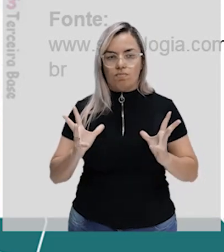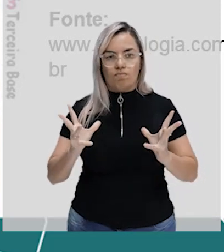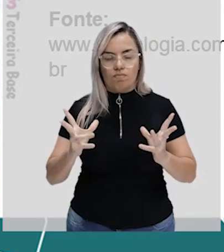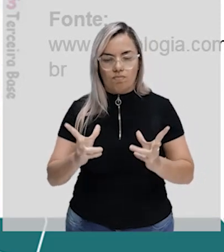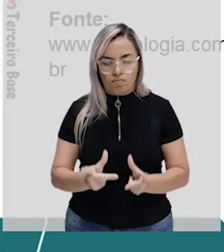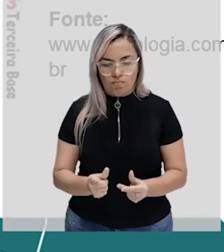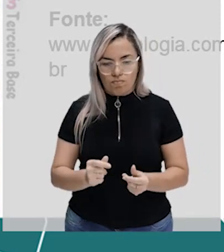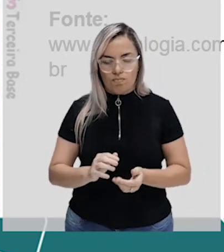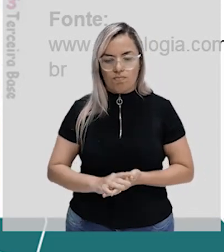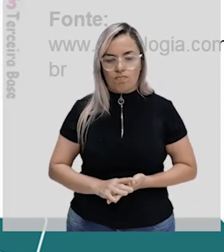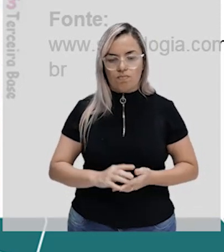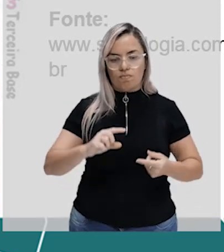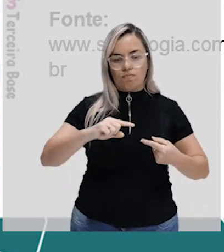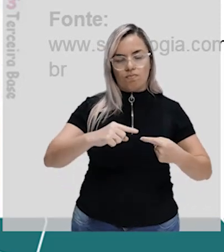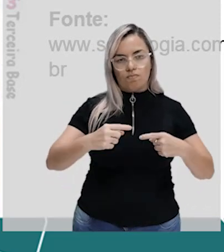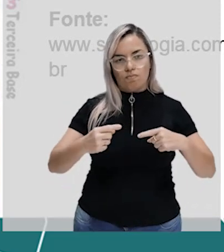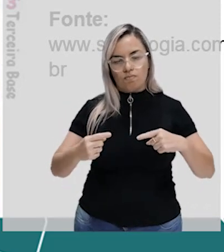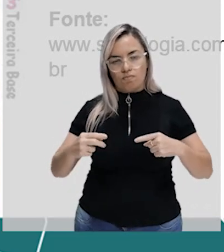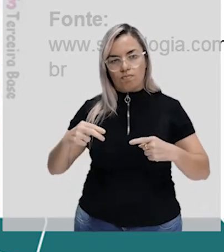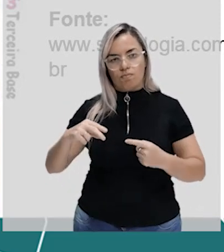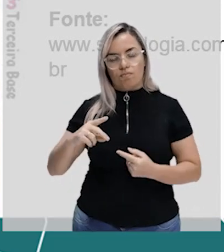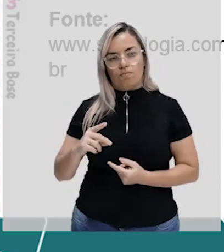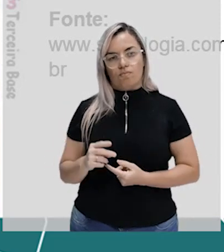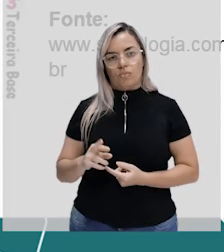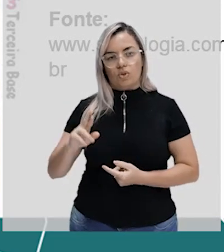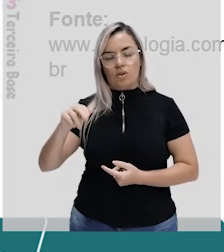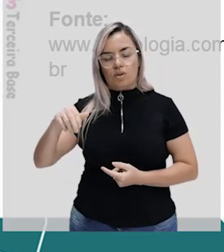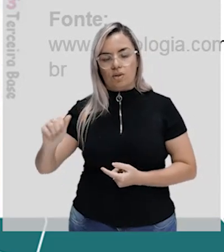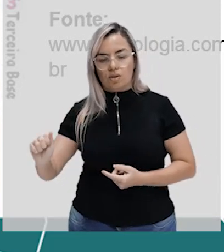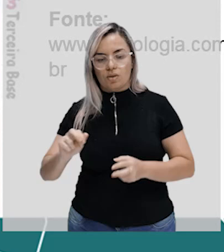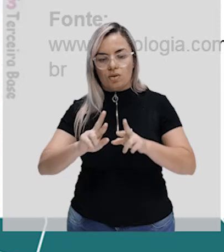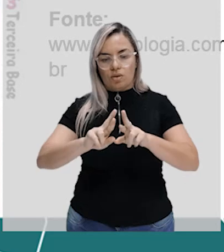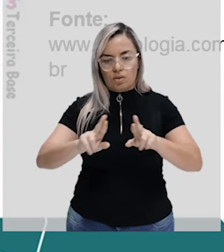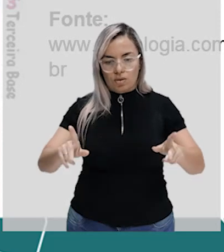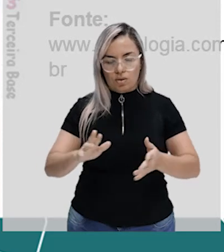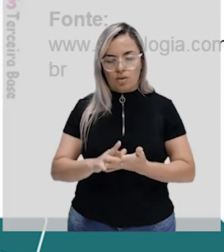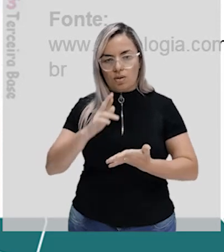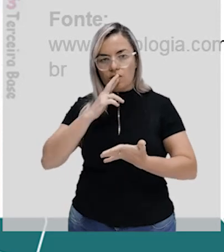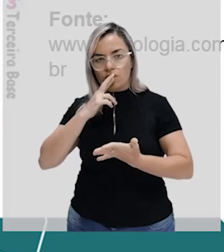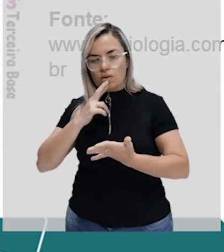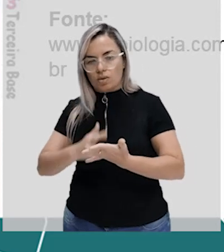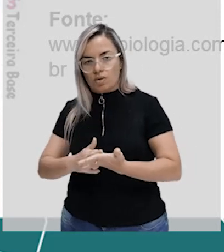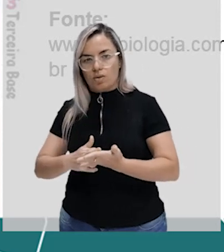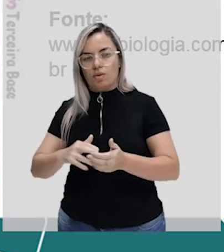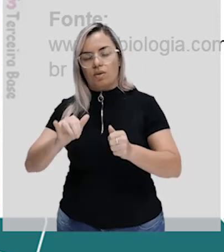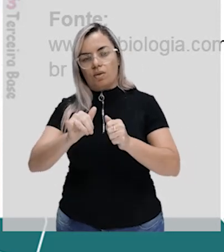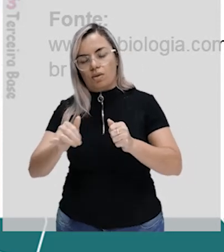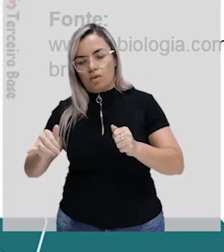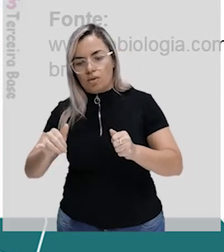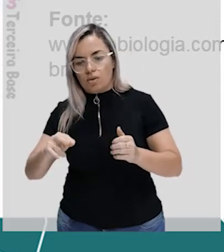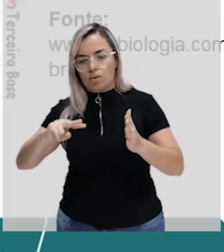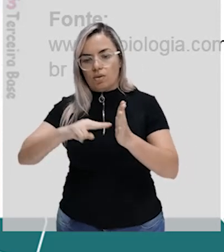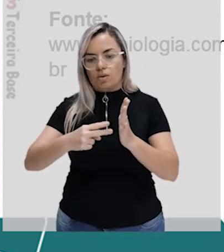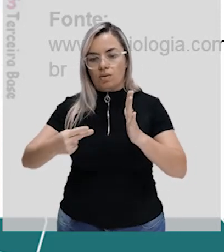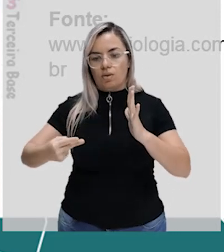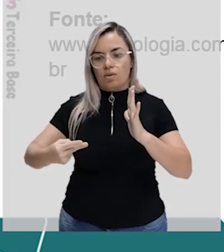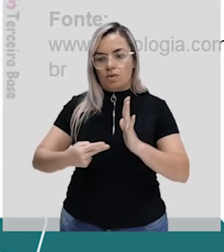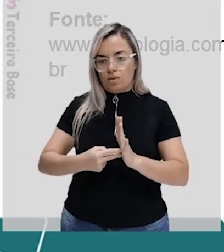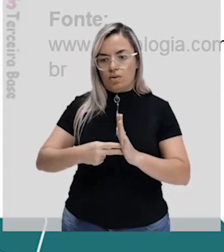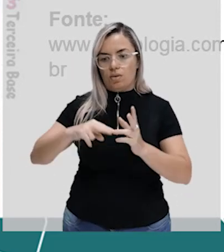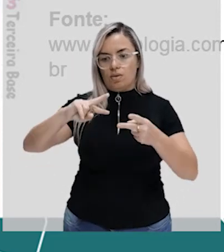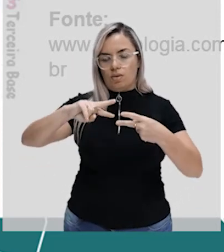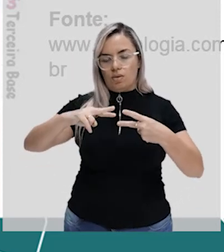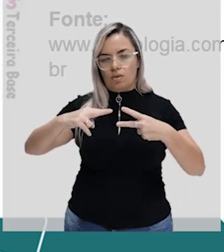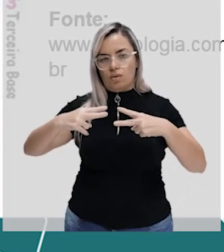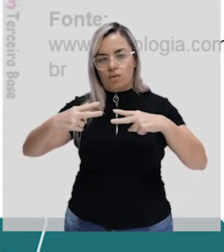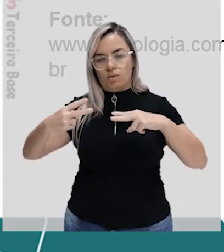essas sequências são diferentes, mas ambas elas vão resultar no mesmo aminoácido. Isso significa dizer que o código genético é